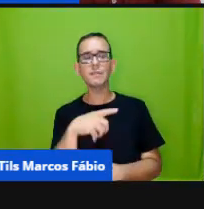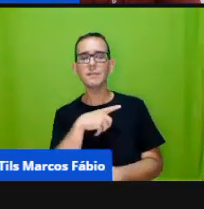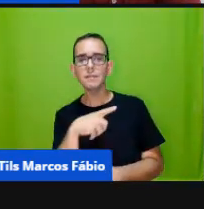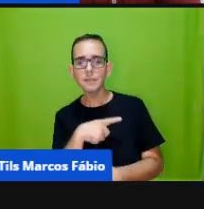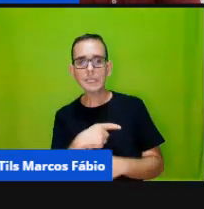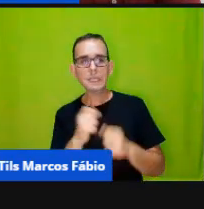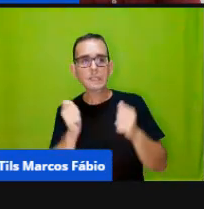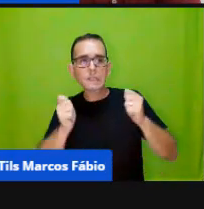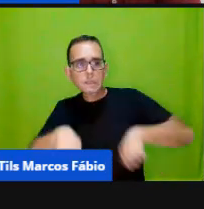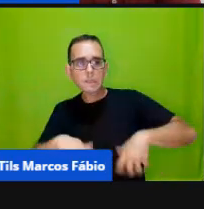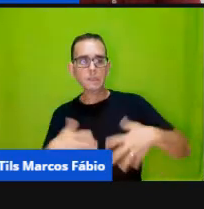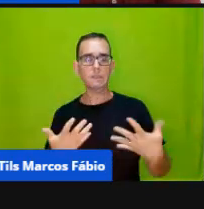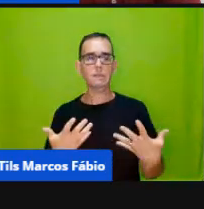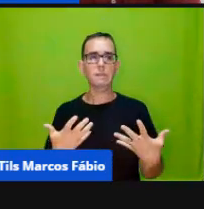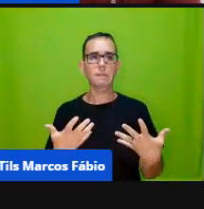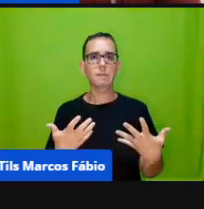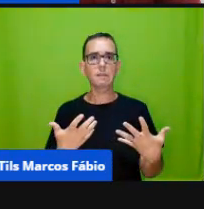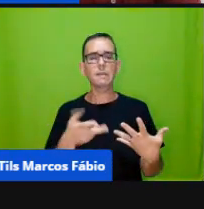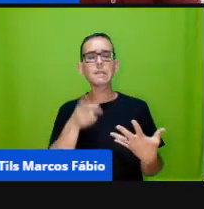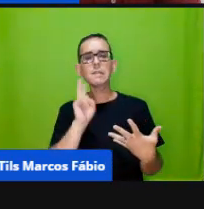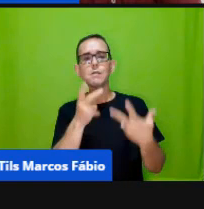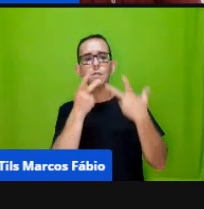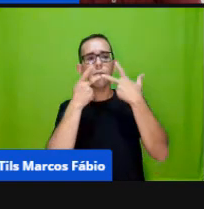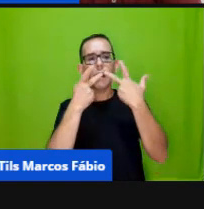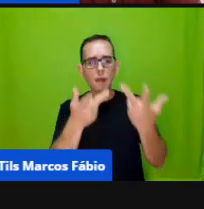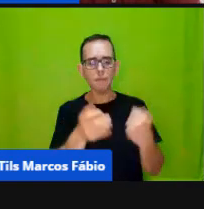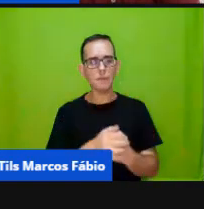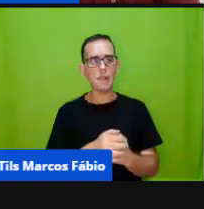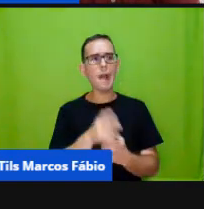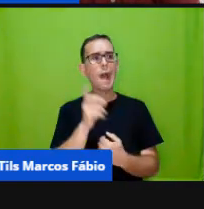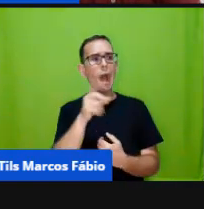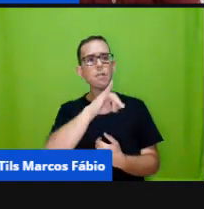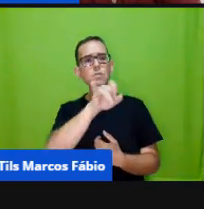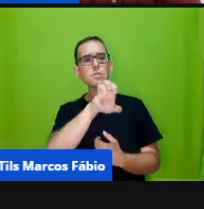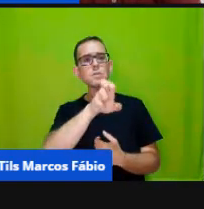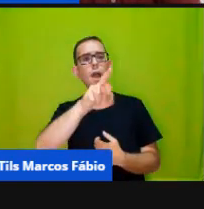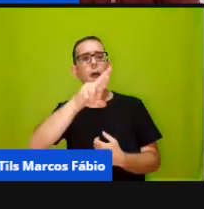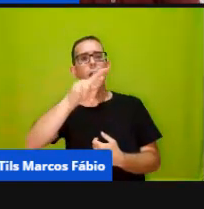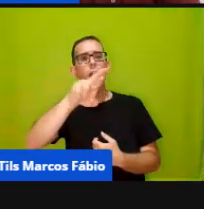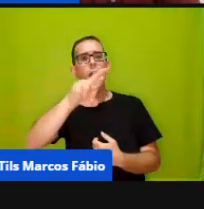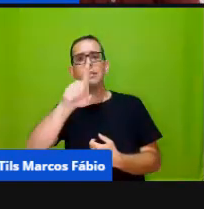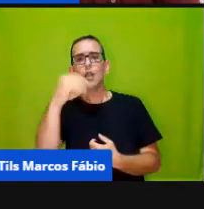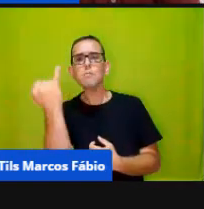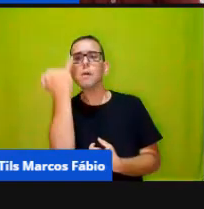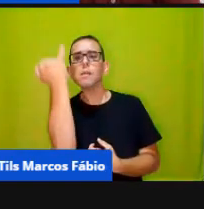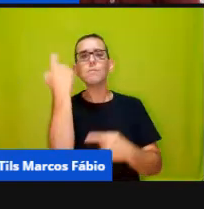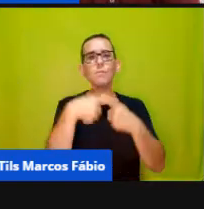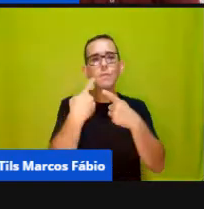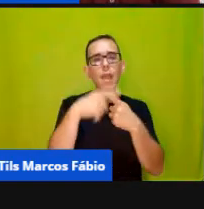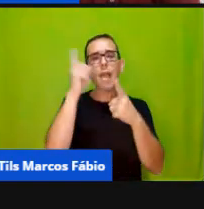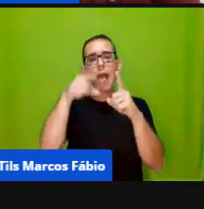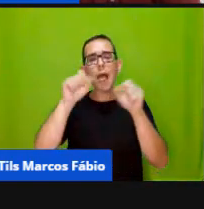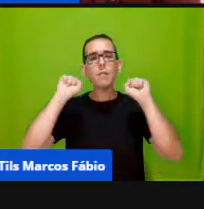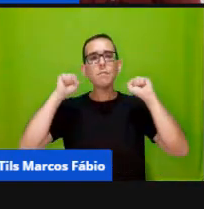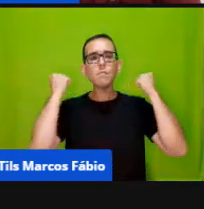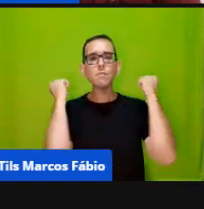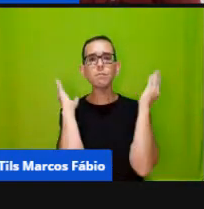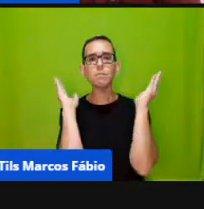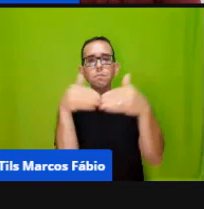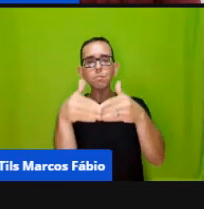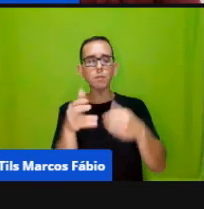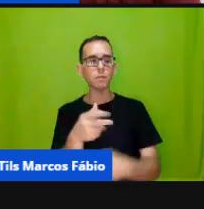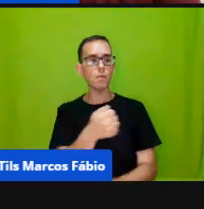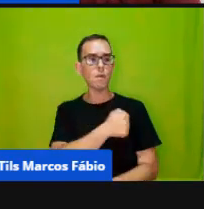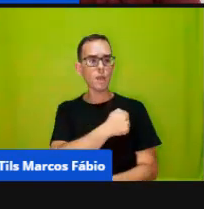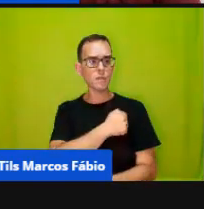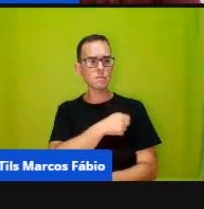oportunidade, e a gente falava sempre assim, o GERES é importante porque era uma atividade fim, o aluno acaba